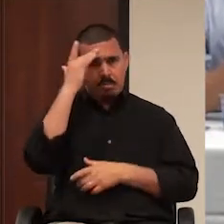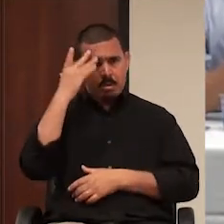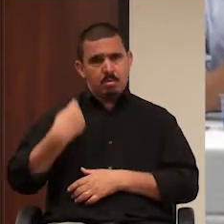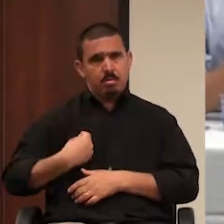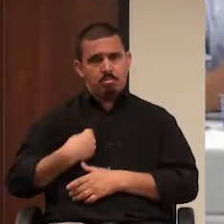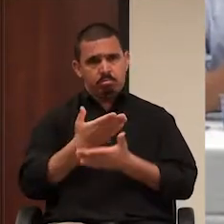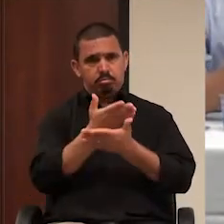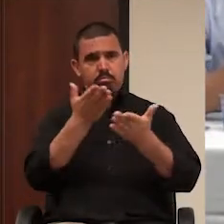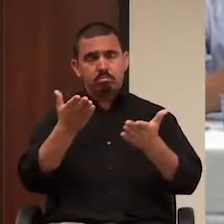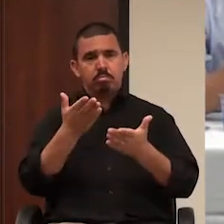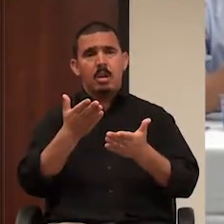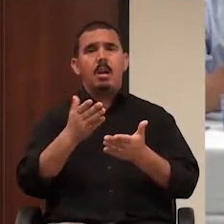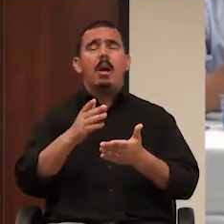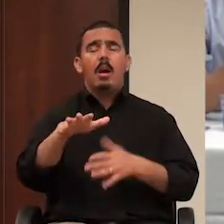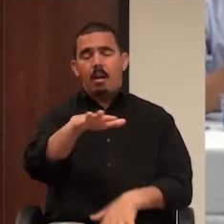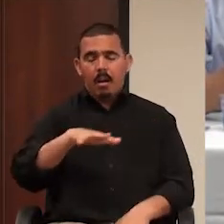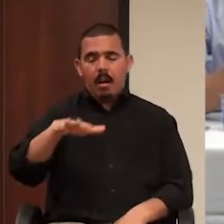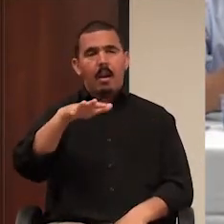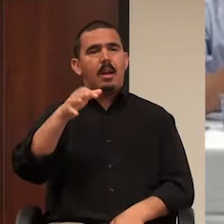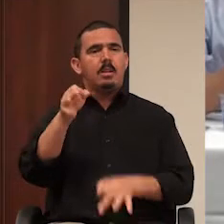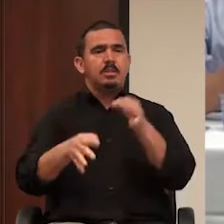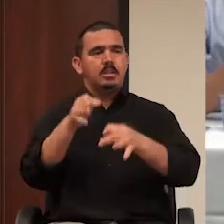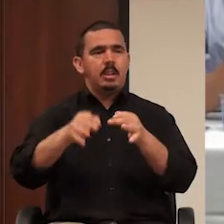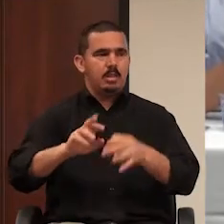pessoas não são da área do direito, certo?